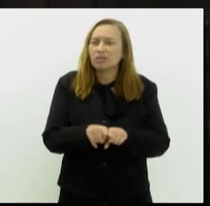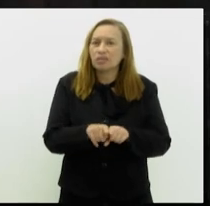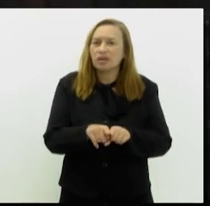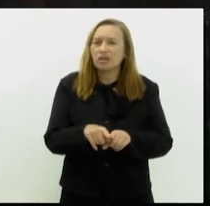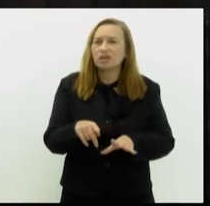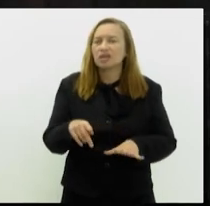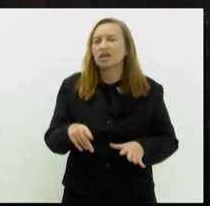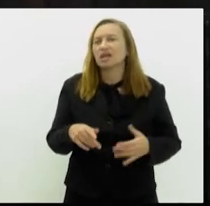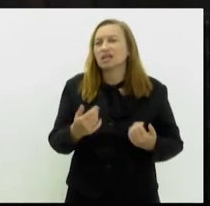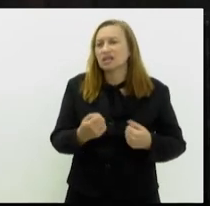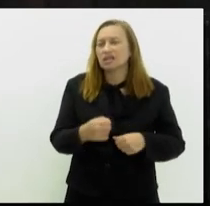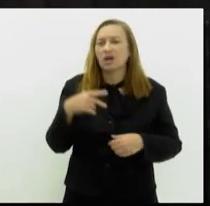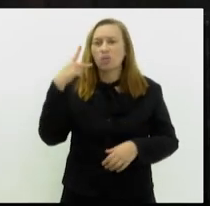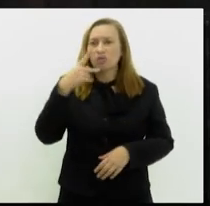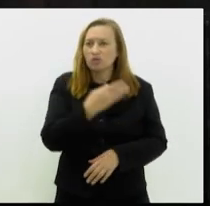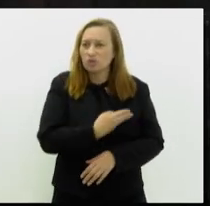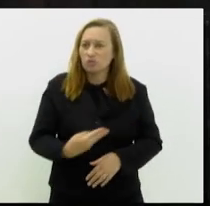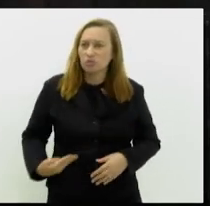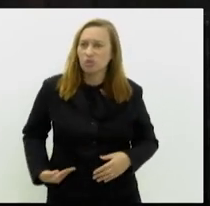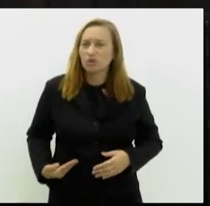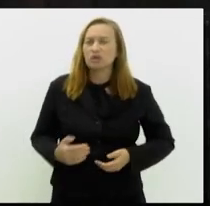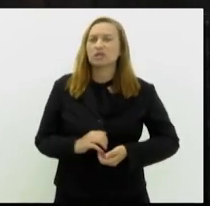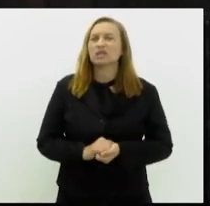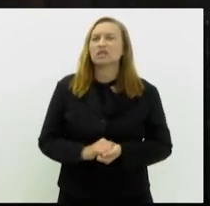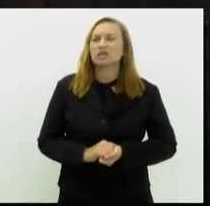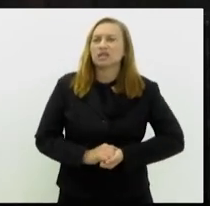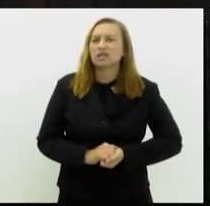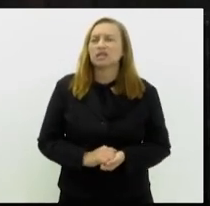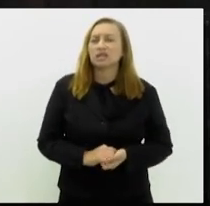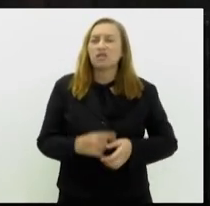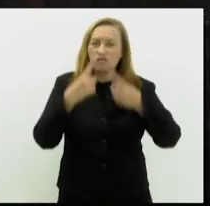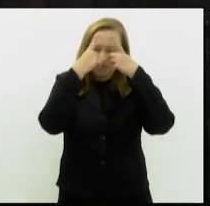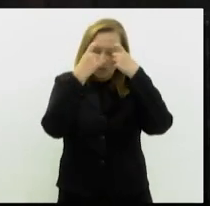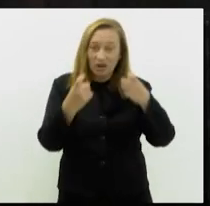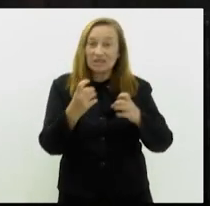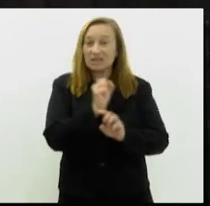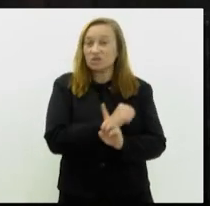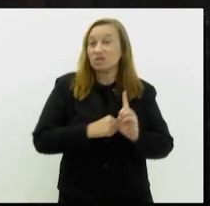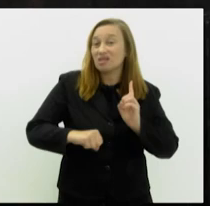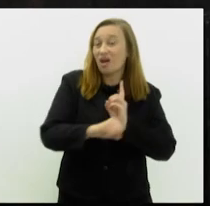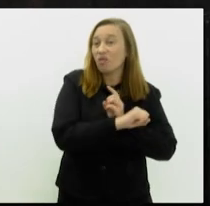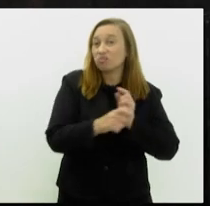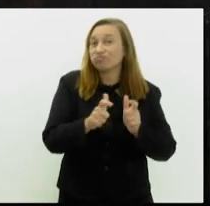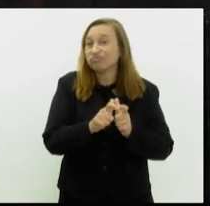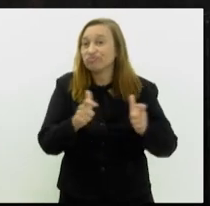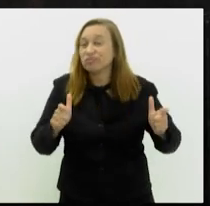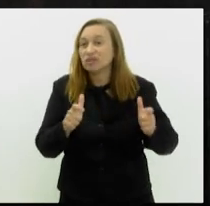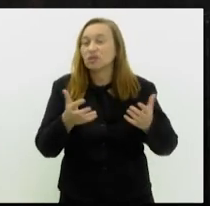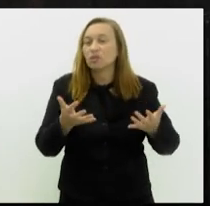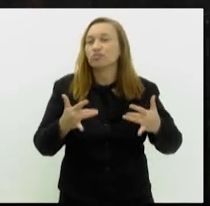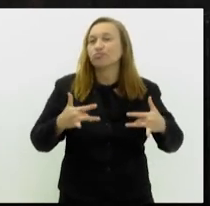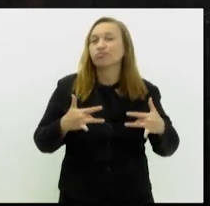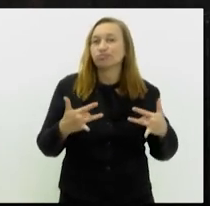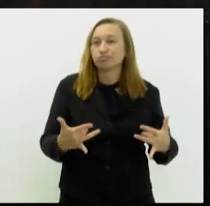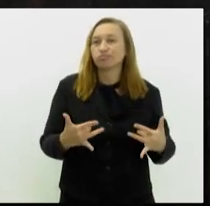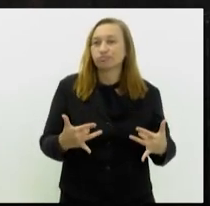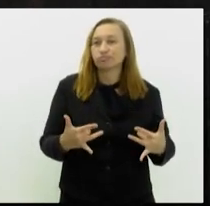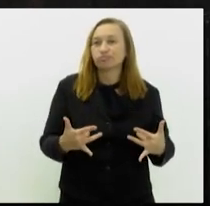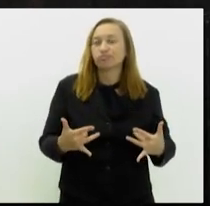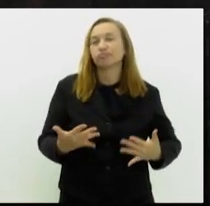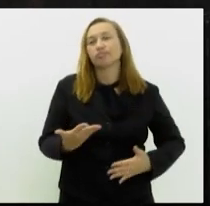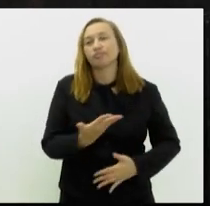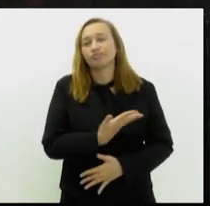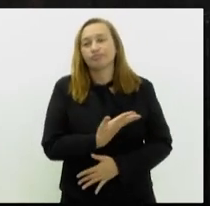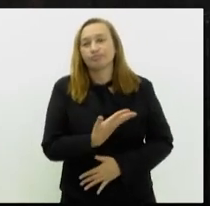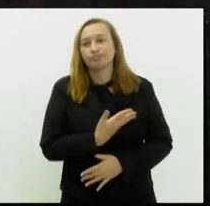políticas públicas é preenchido por uma enorme violência social. Eu quero aqui me solidarizar com a minha companheira